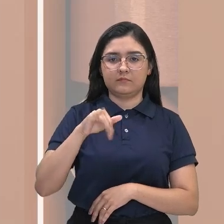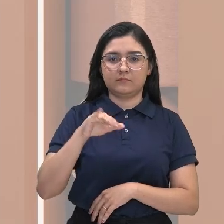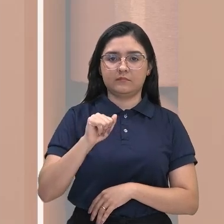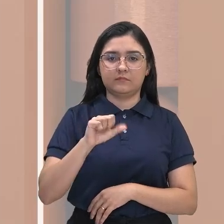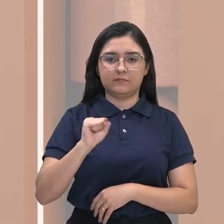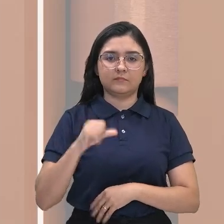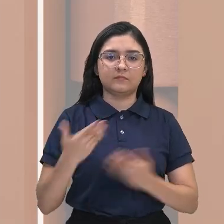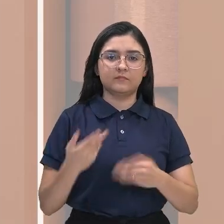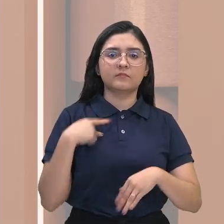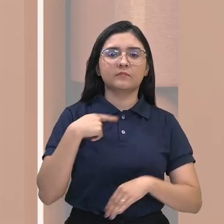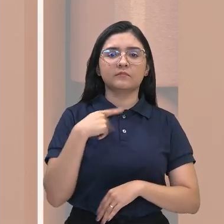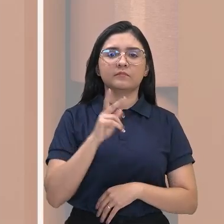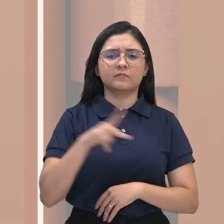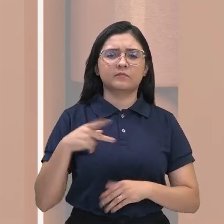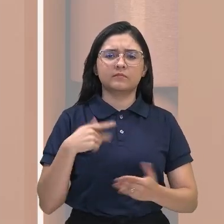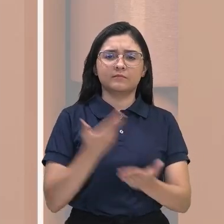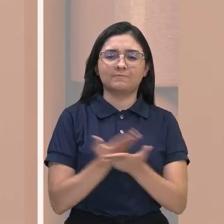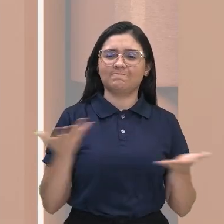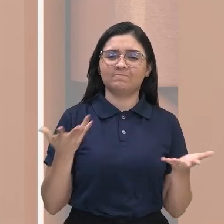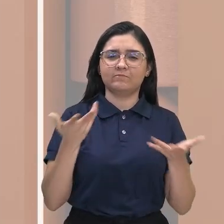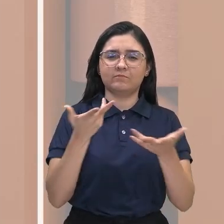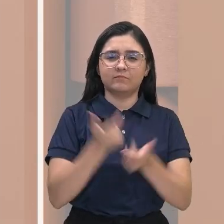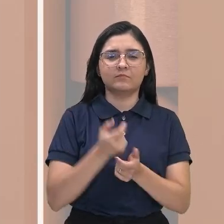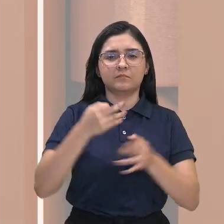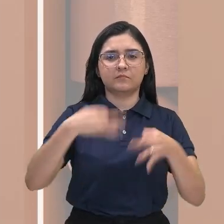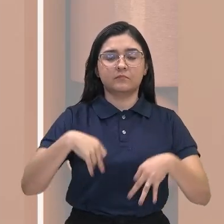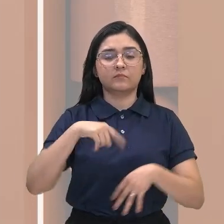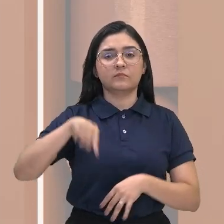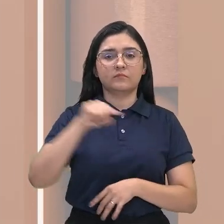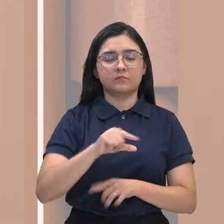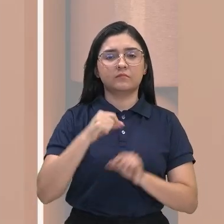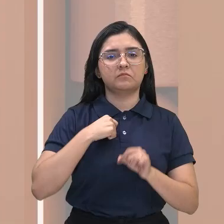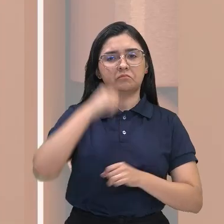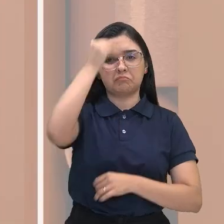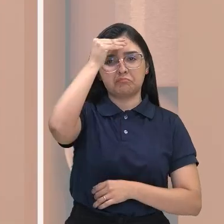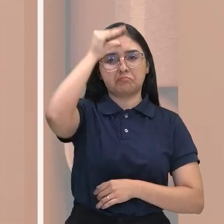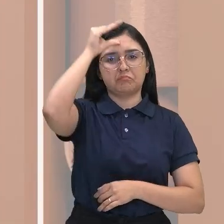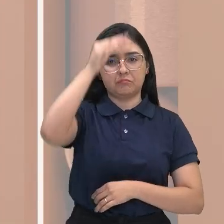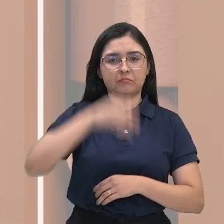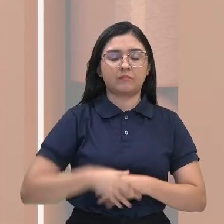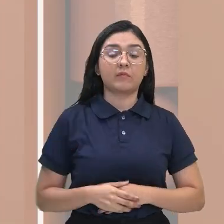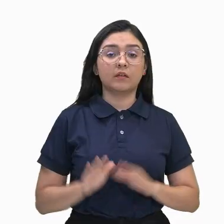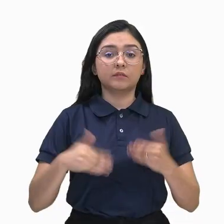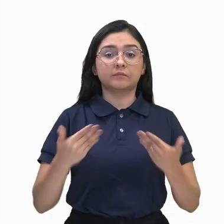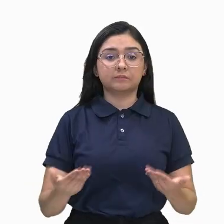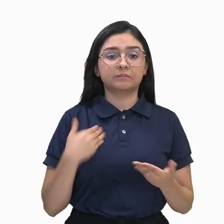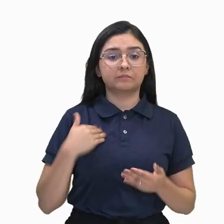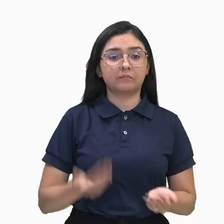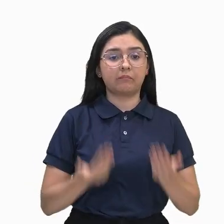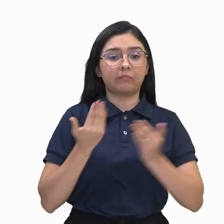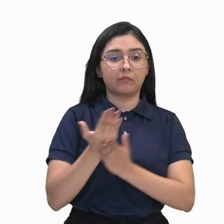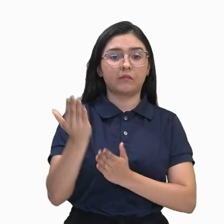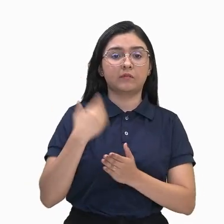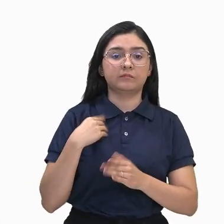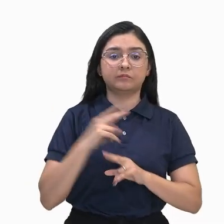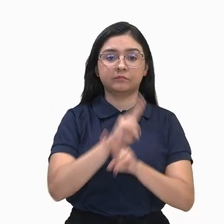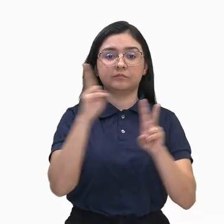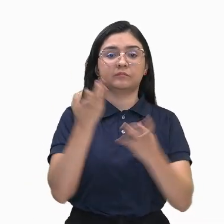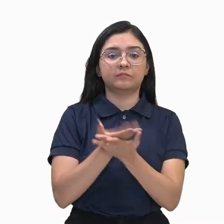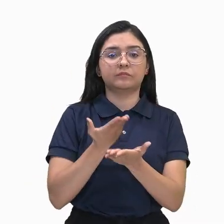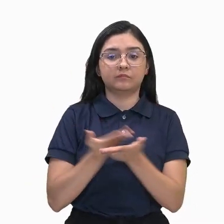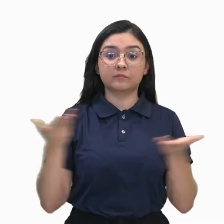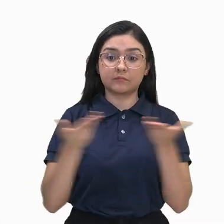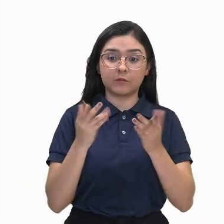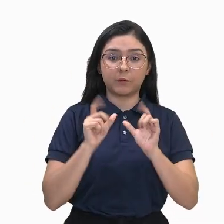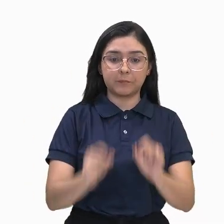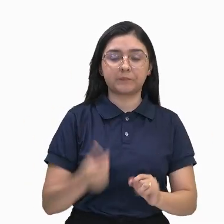professor nessa aula maravilhosa que tenho certeza que vai agregar o conhecimento de vocês. Vamos então ao tema de nossa aula. Olha